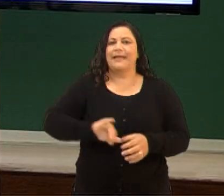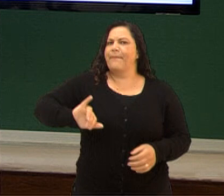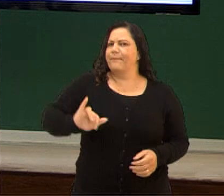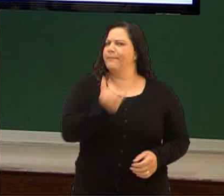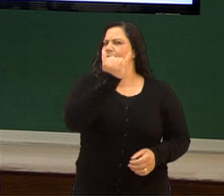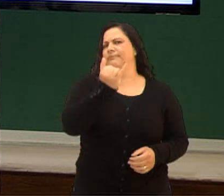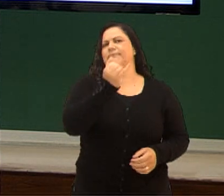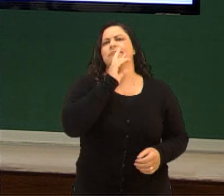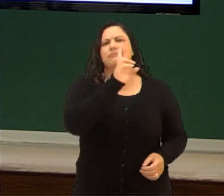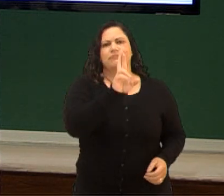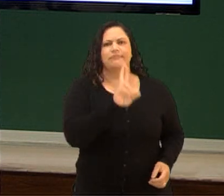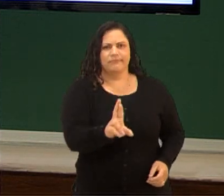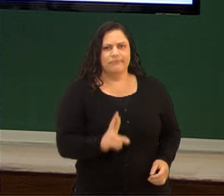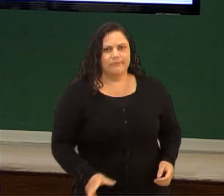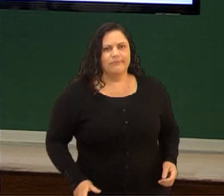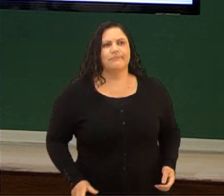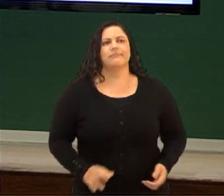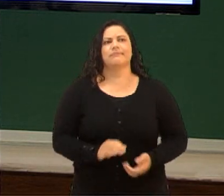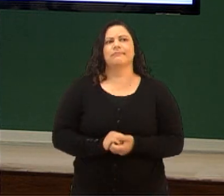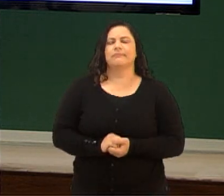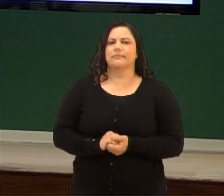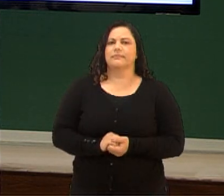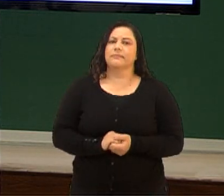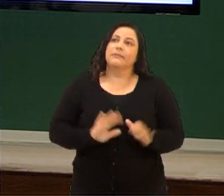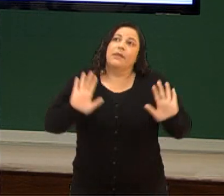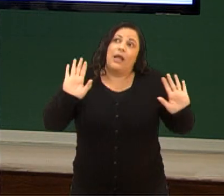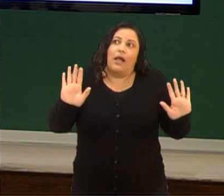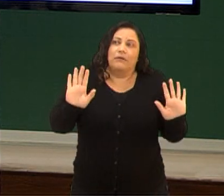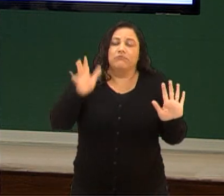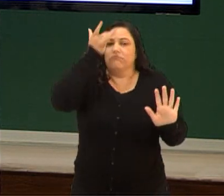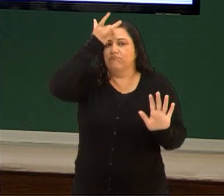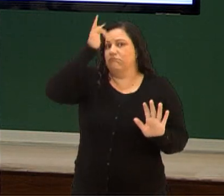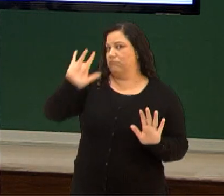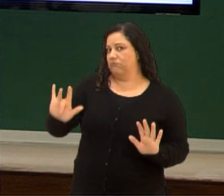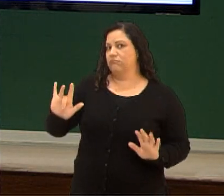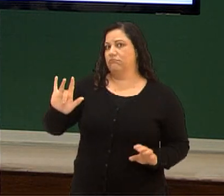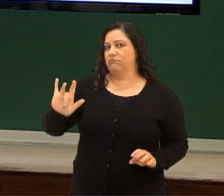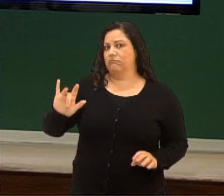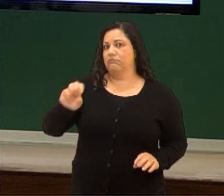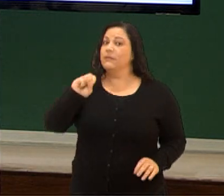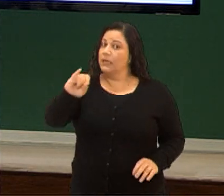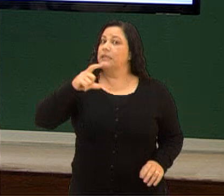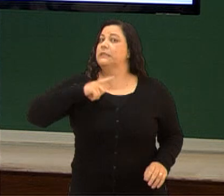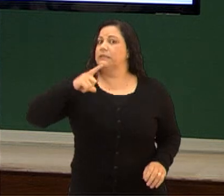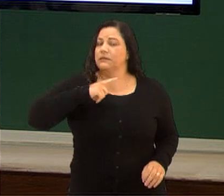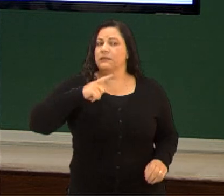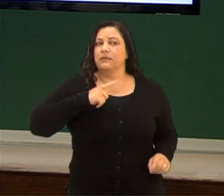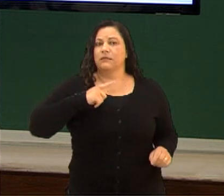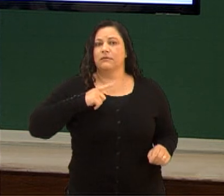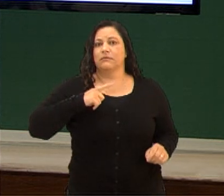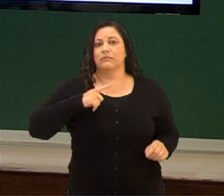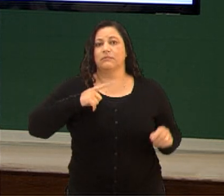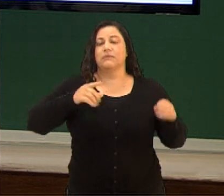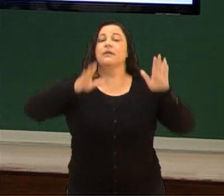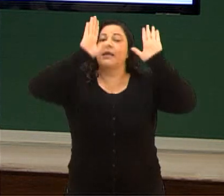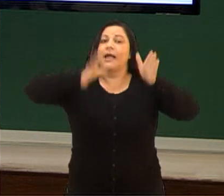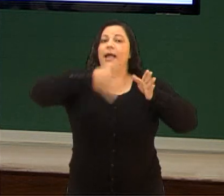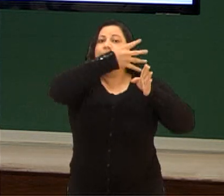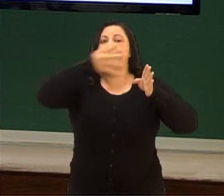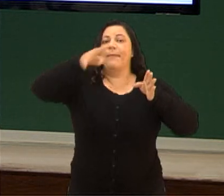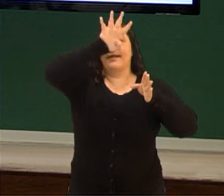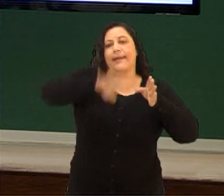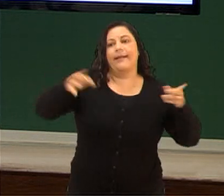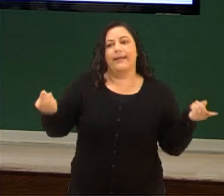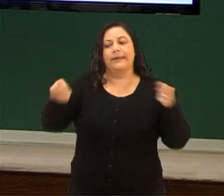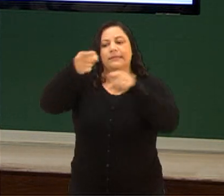Tá legal? Olha só. Caso exista, então a gente não sabe se existe, encontre a matriz inversa. O que a gente acabou